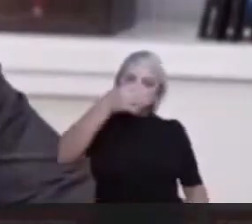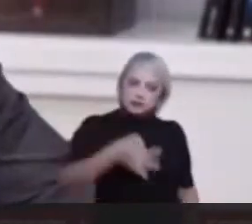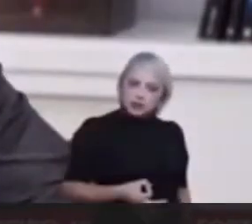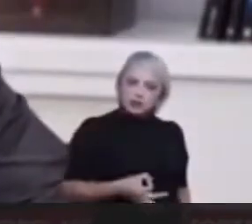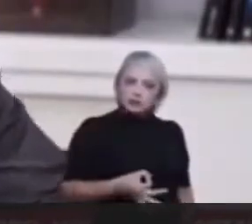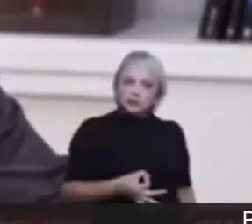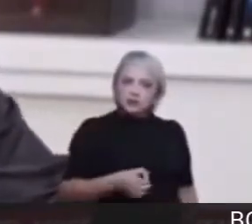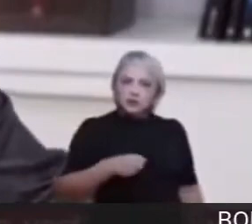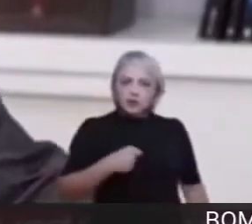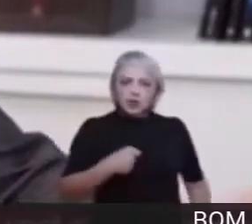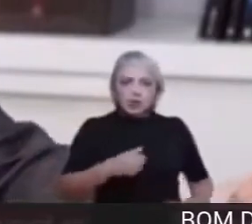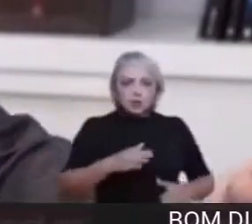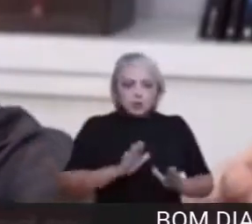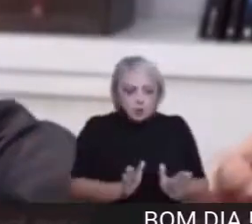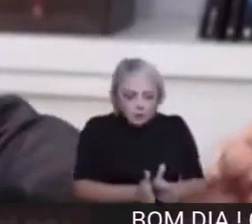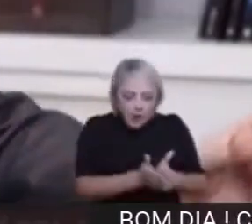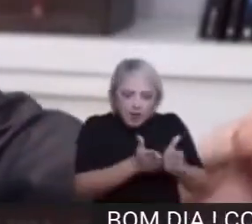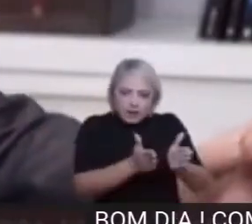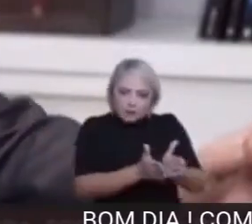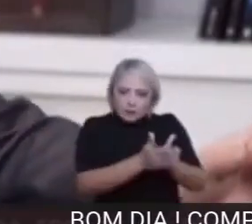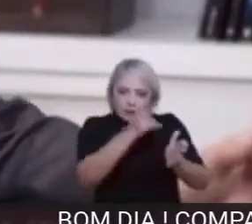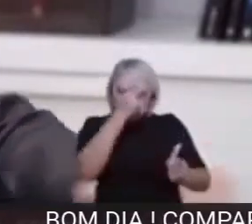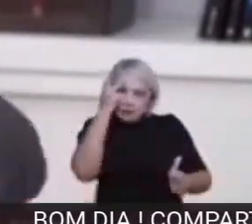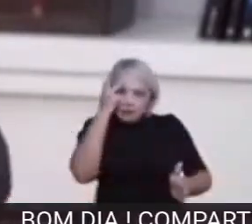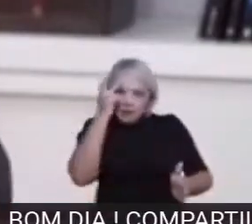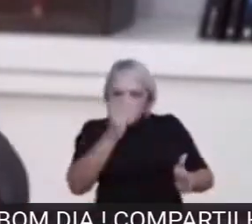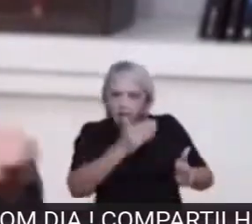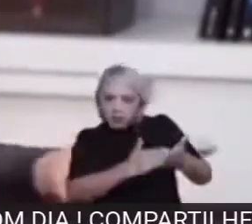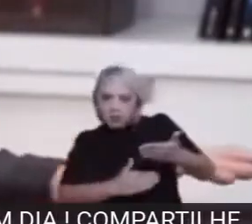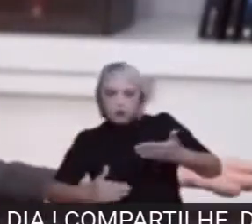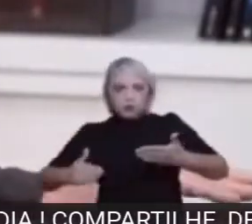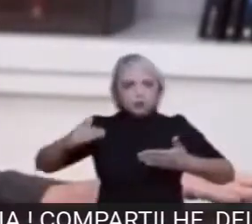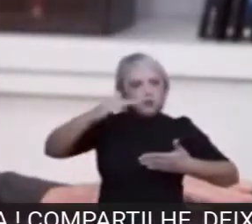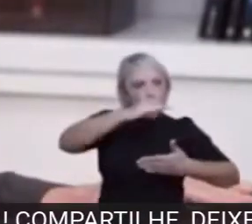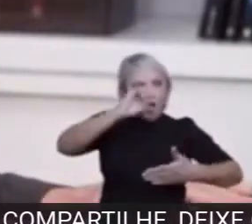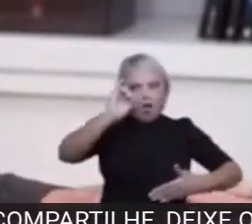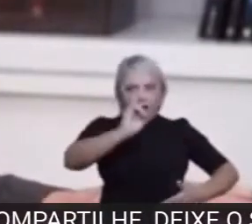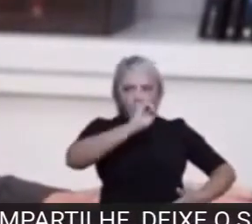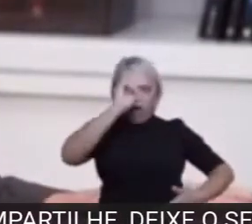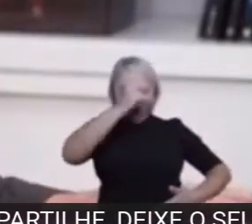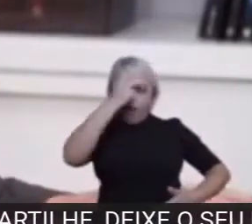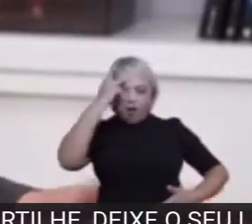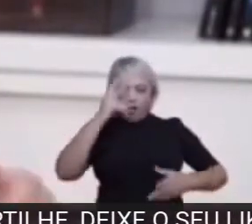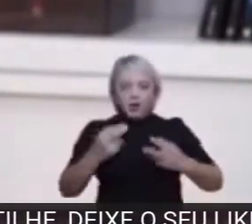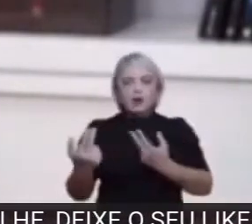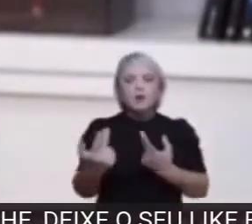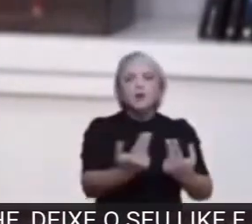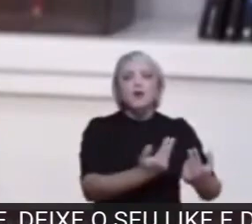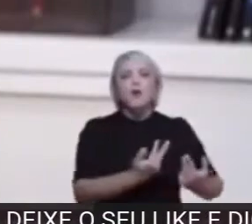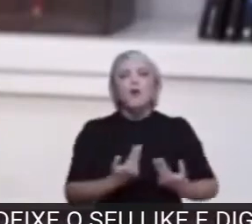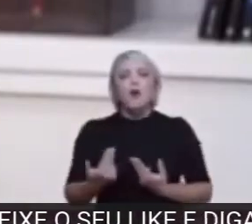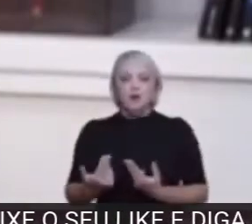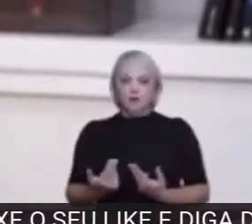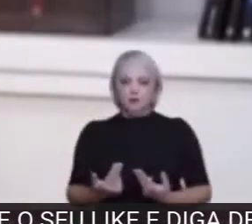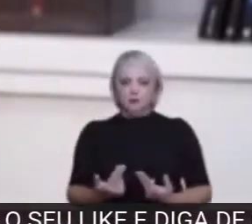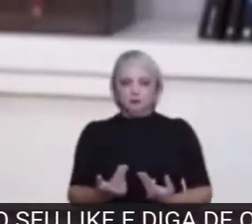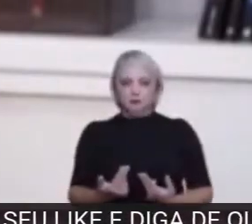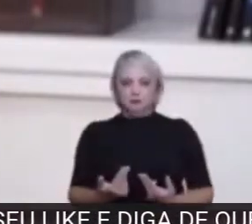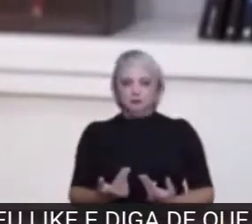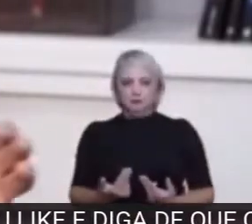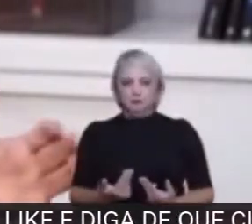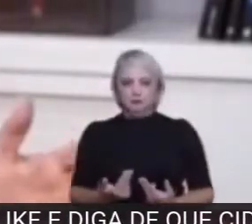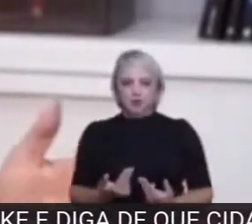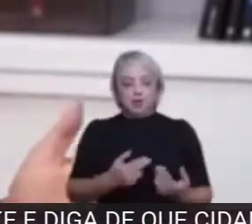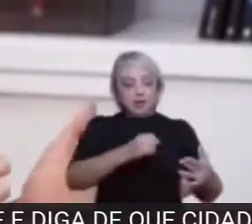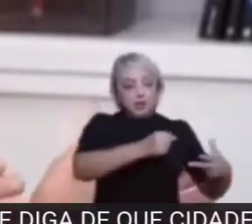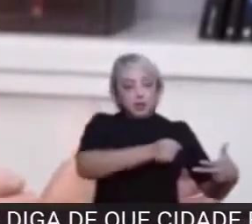mais humilde brasileiro até o mais importante brasileiro, nas mesmas condições. Tá? E o poder